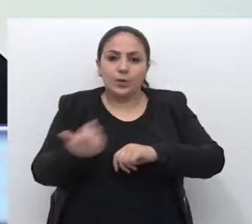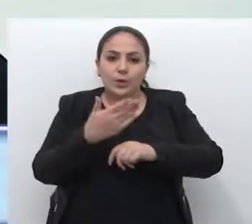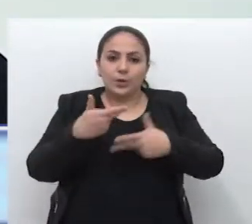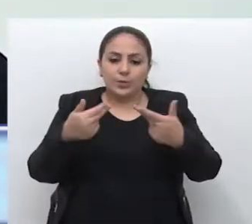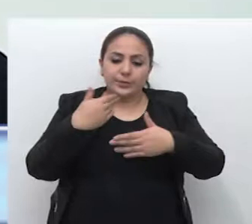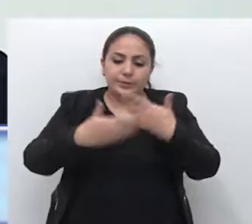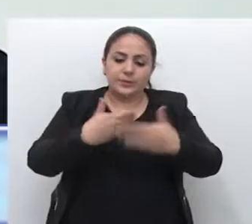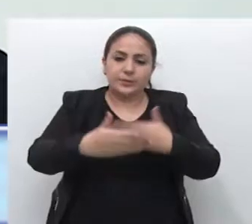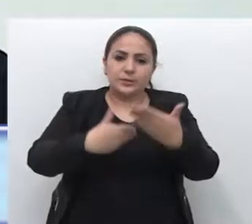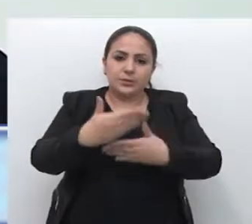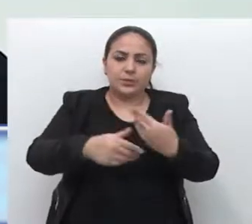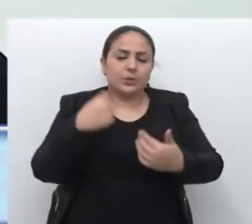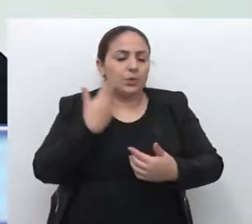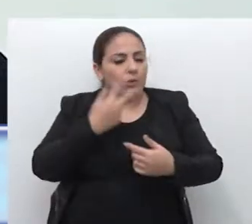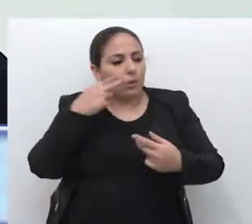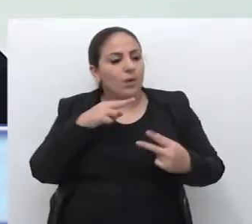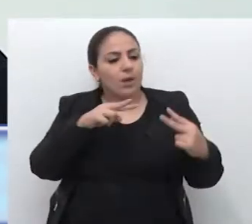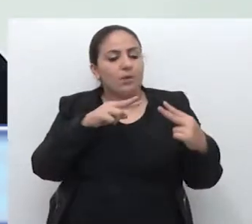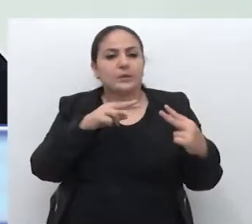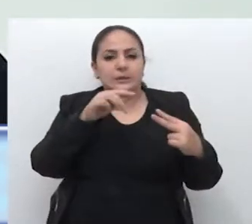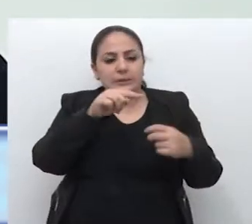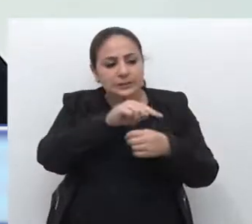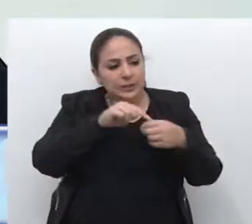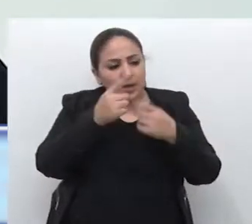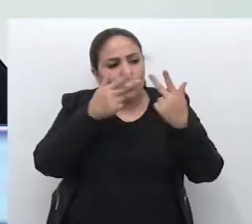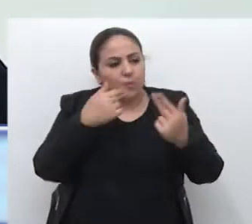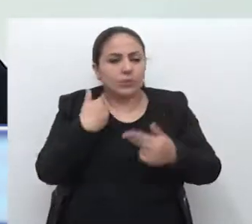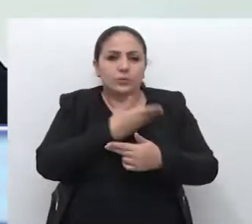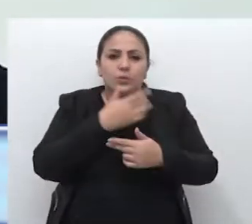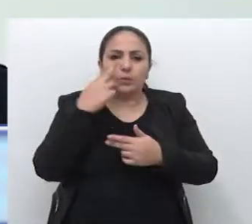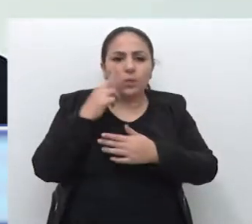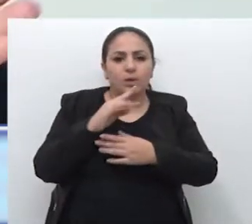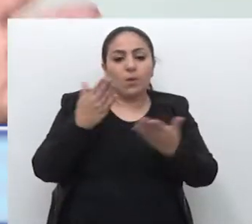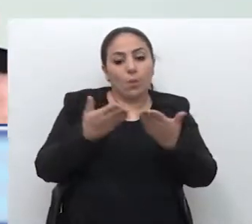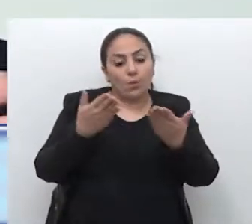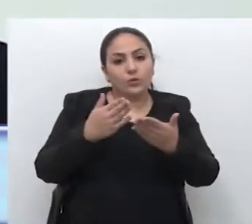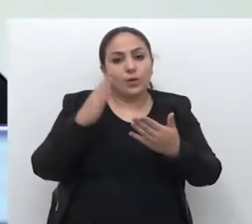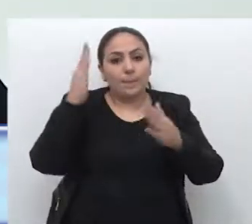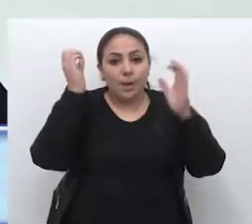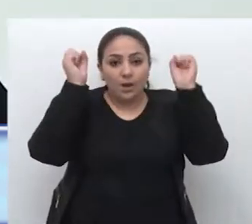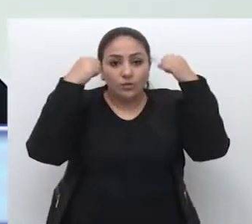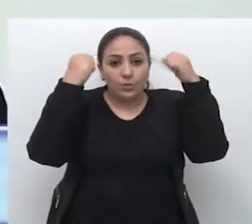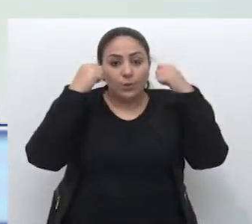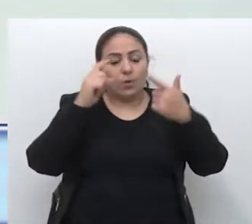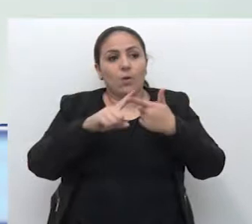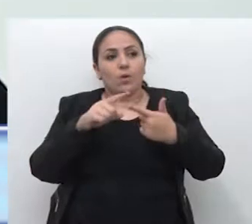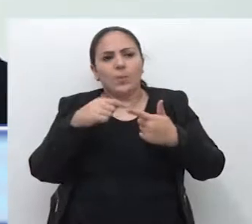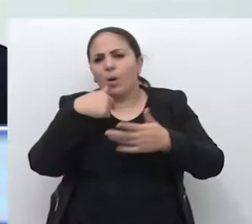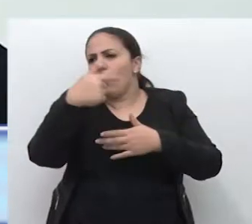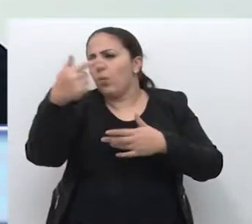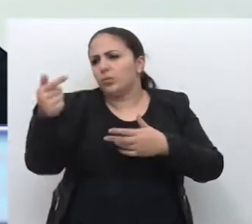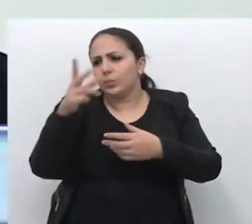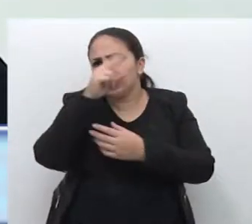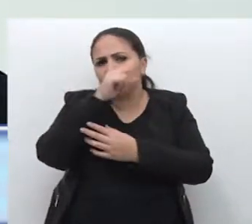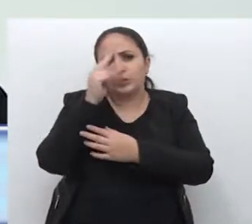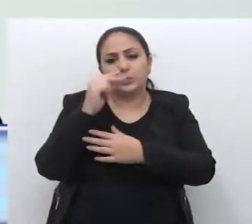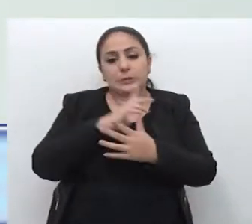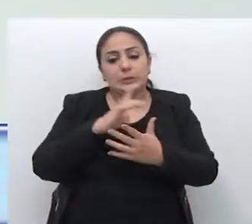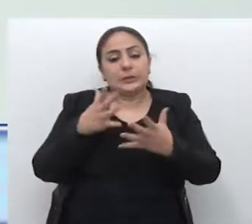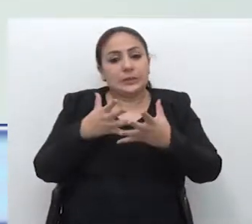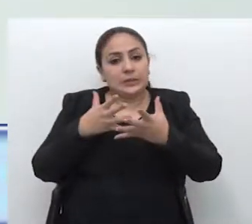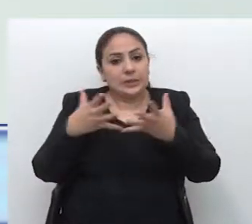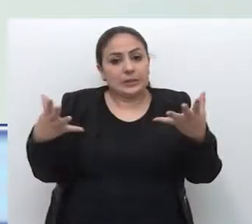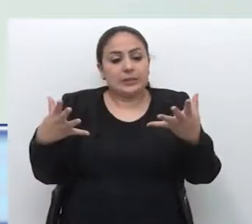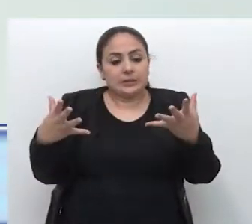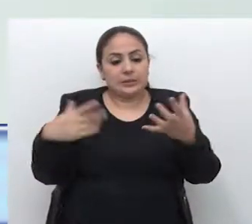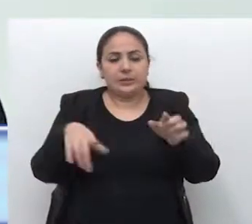para um novo salto de desenvolvimento, né? Nós vamos olhar para a cidade assim como nós olhamos hoje para Chapecó, nós olhamos hoje para outros municípios